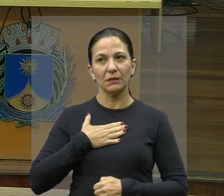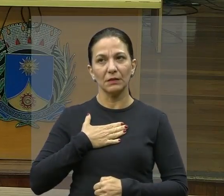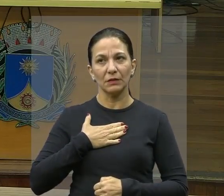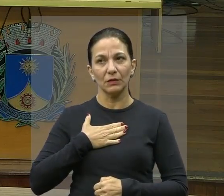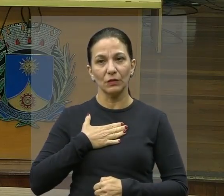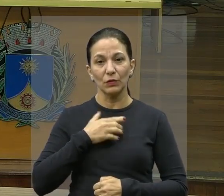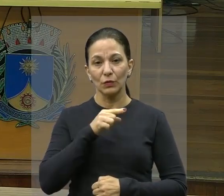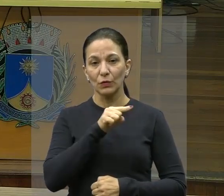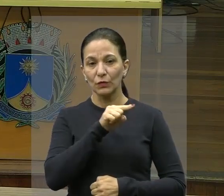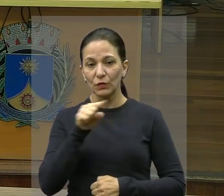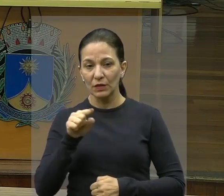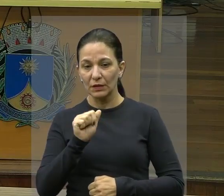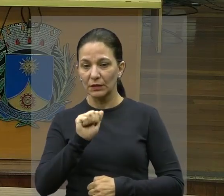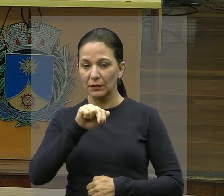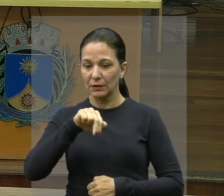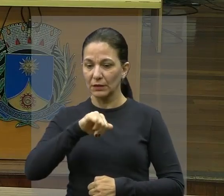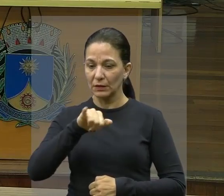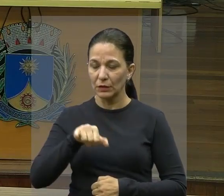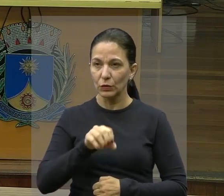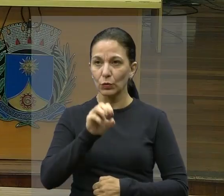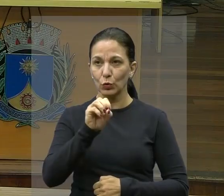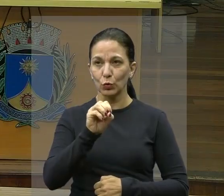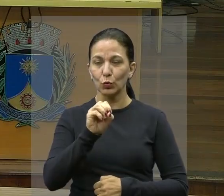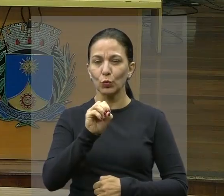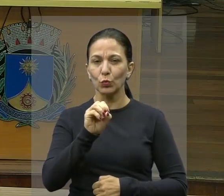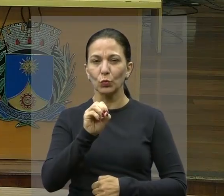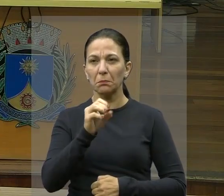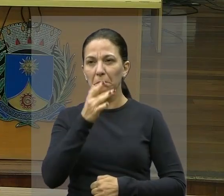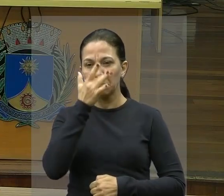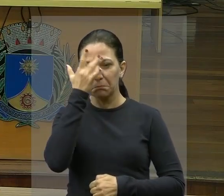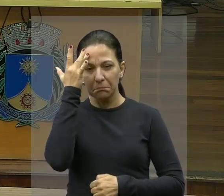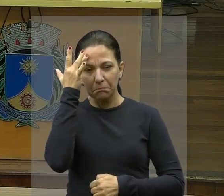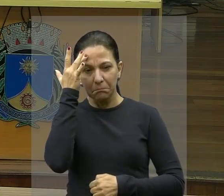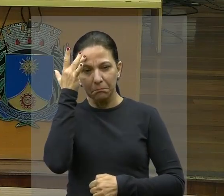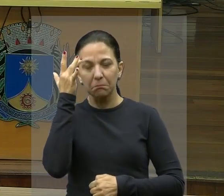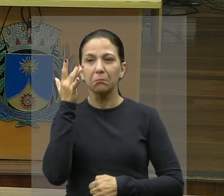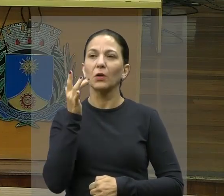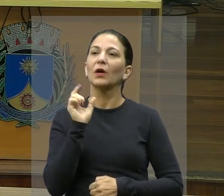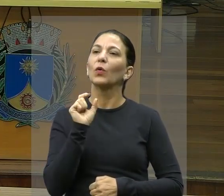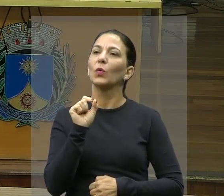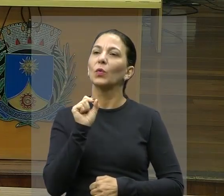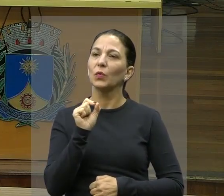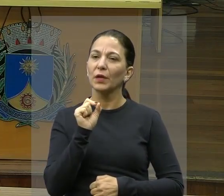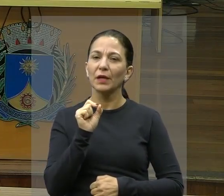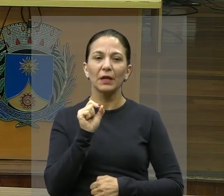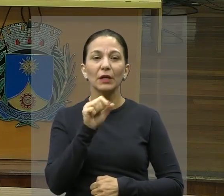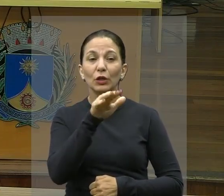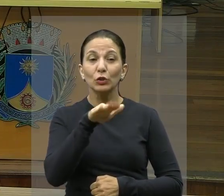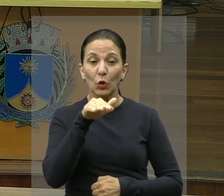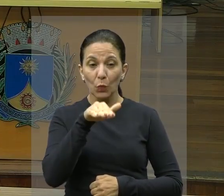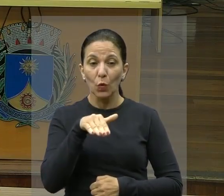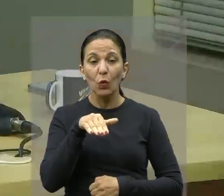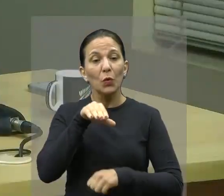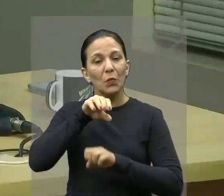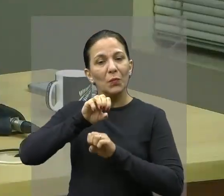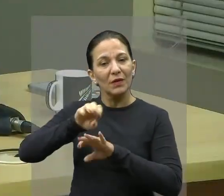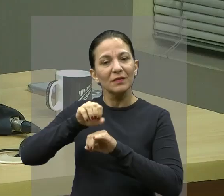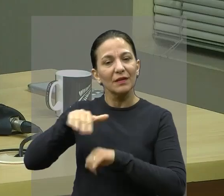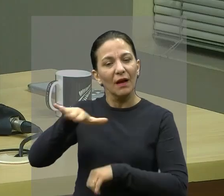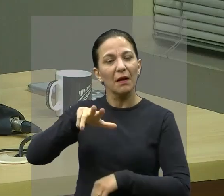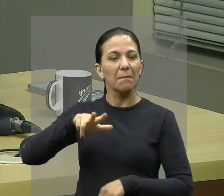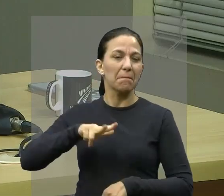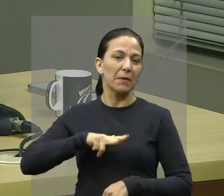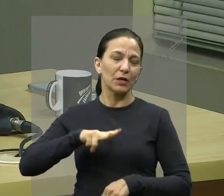do Anjo já receberam pedidos, solicitações de capacitação de profissionais de saúde, tanto no âmbito